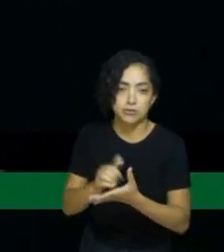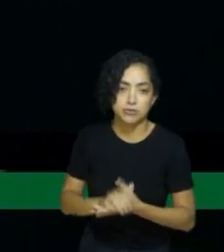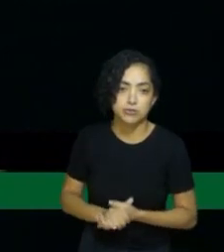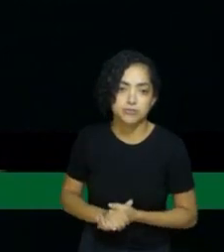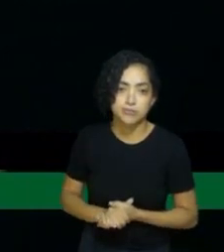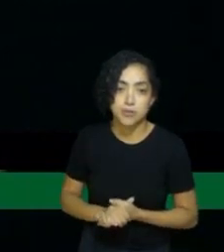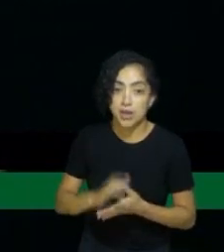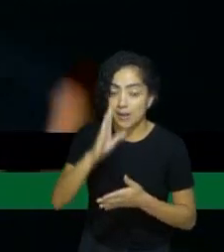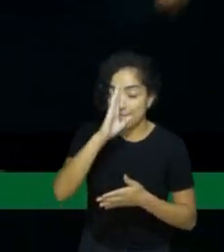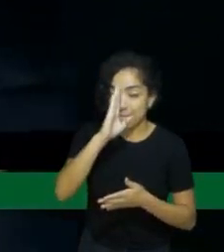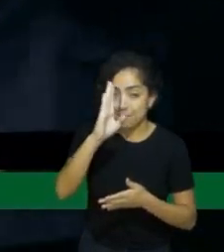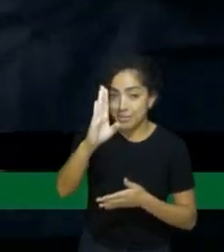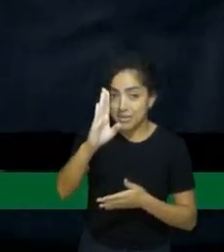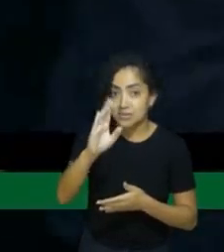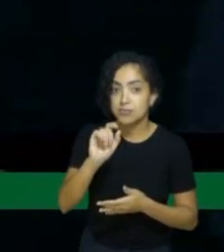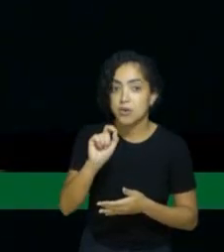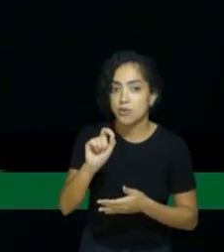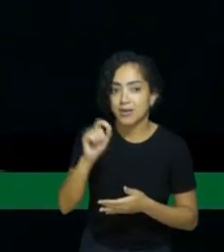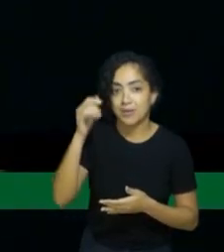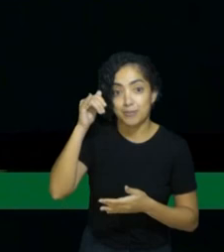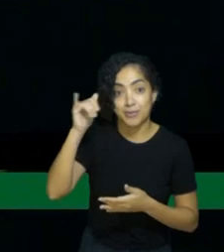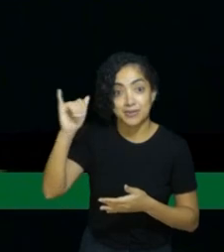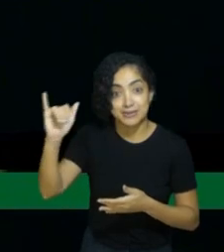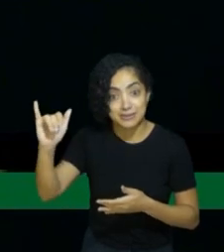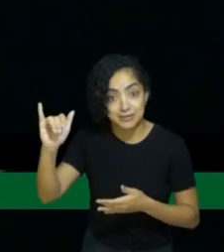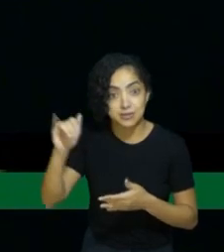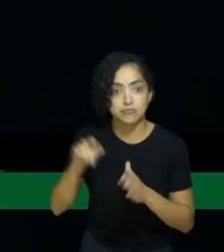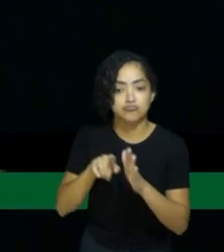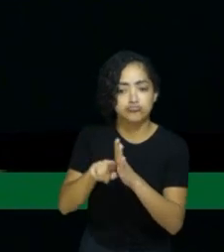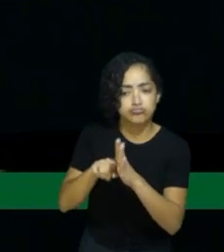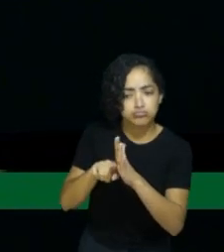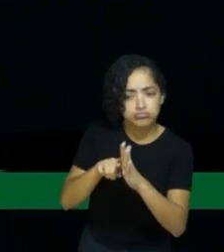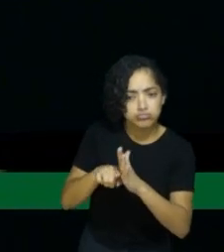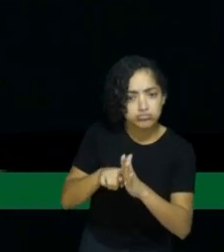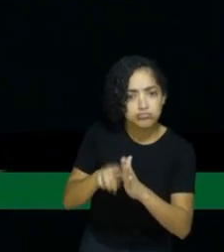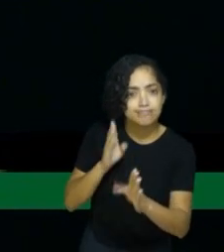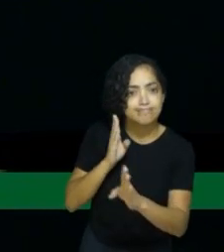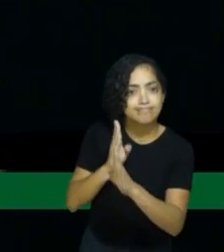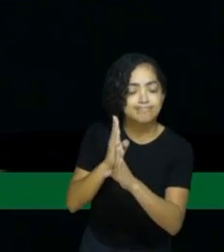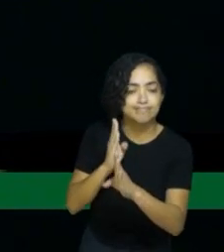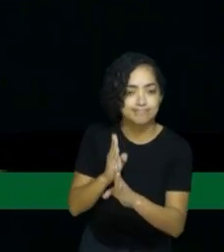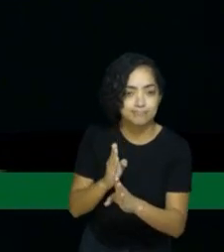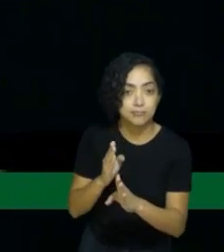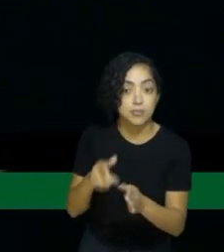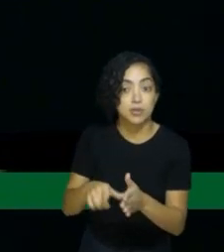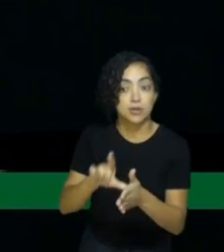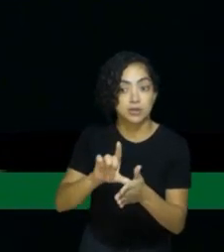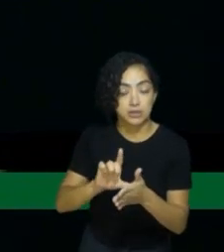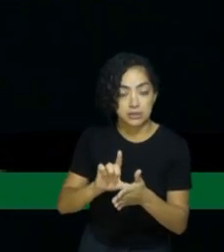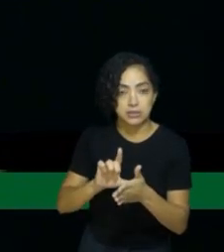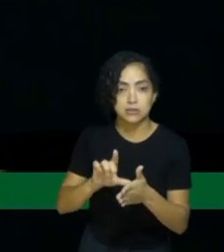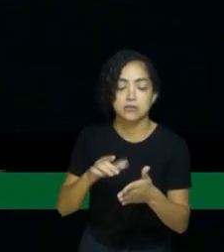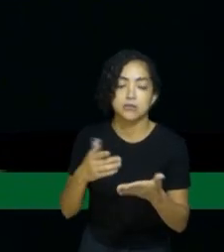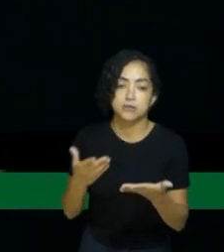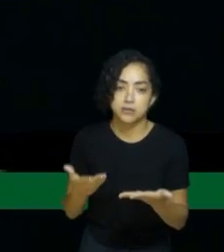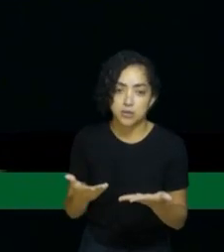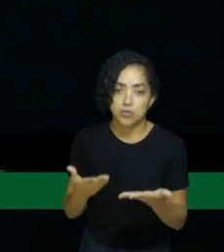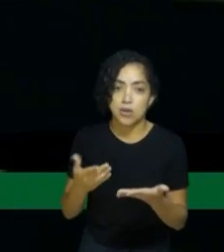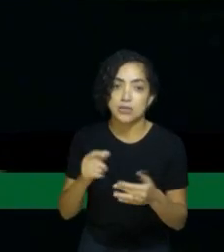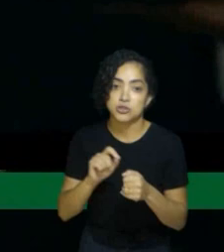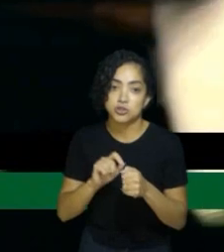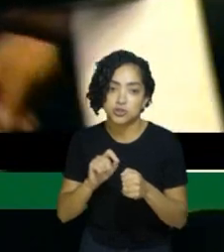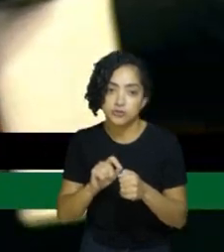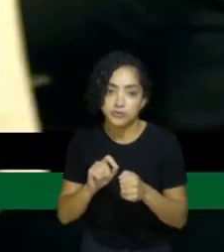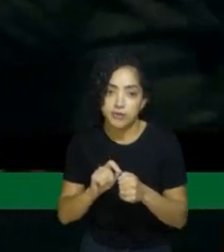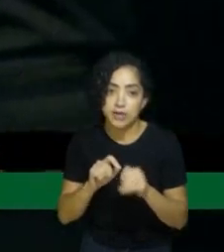principal Bandeira é a prevenção e o diagnóstico precoce E para isso realizamos o exame